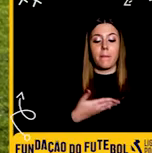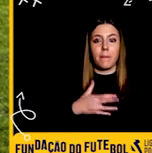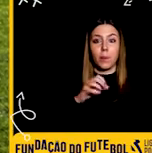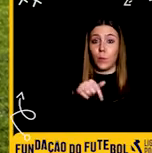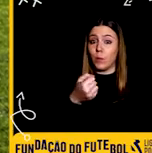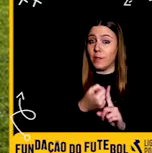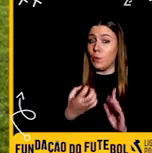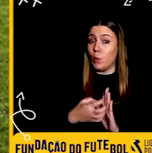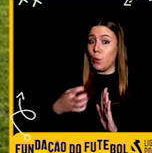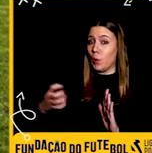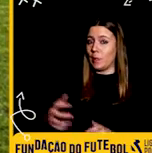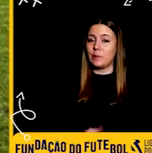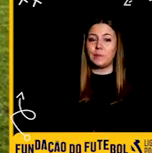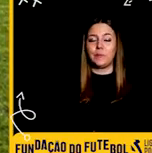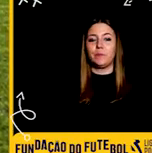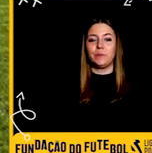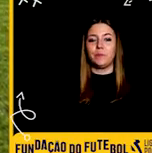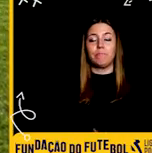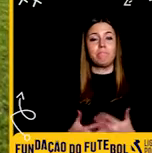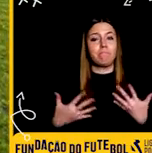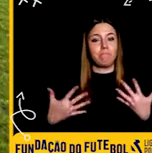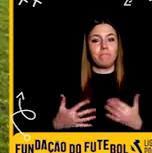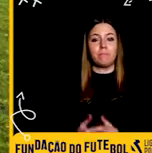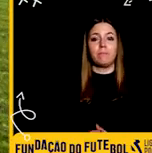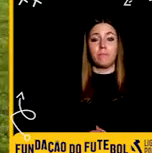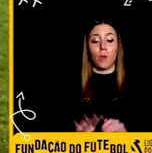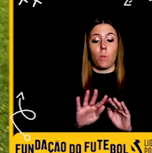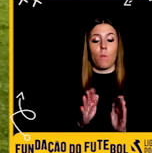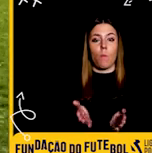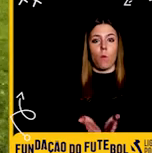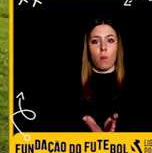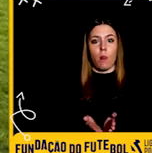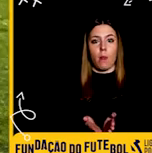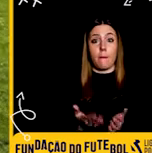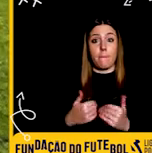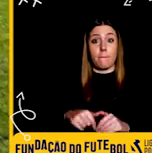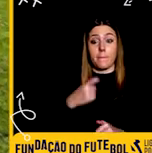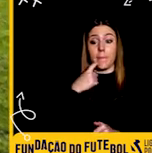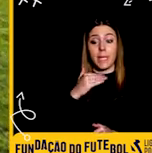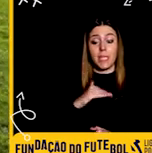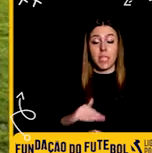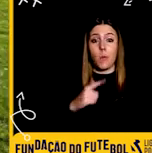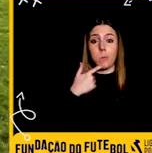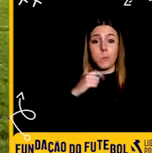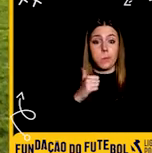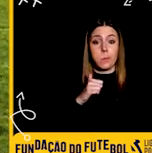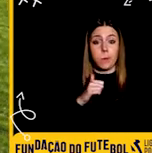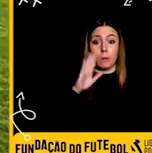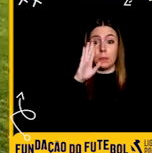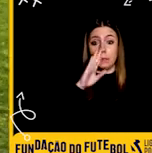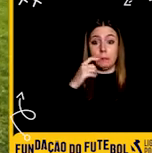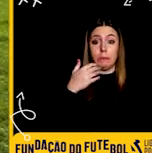Pedro, hoje o desafio é complicado. Basicamente, vamos com a bola e ela não pode cair no chão. Deixámo-la cair,